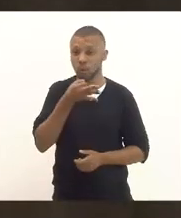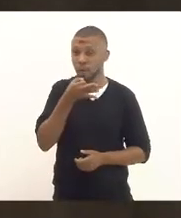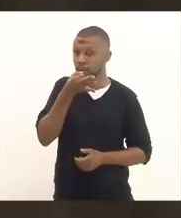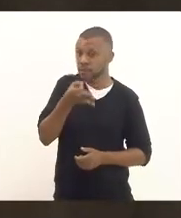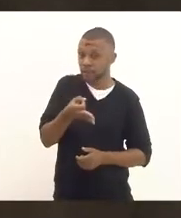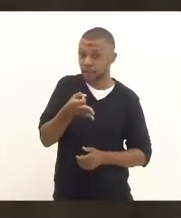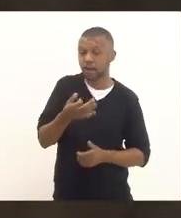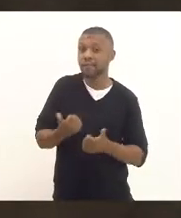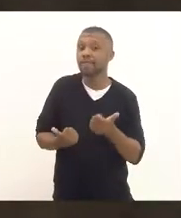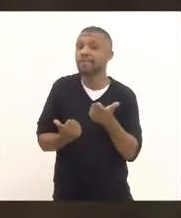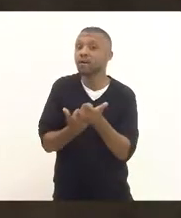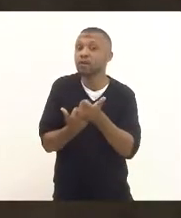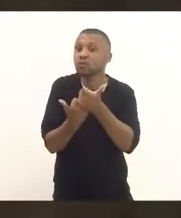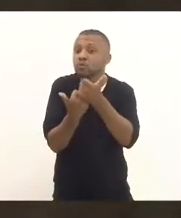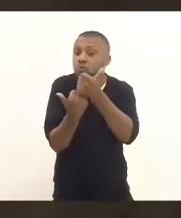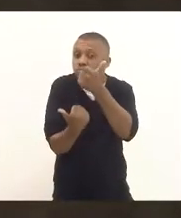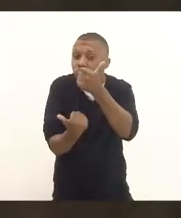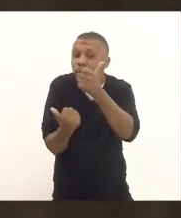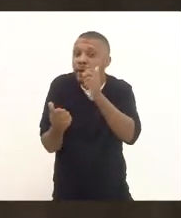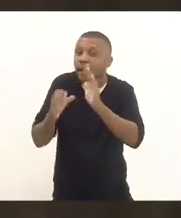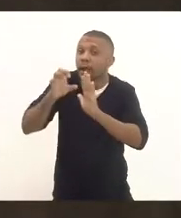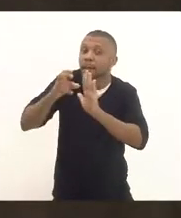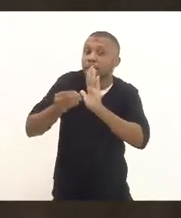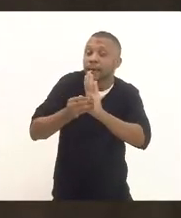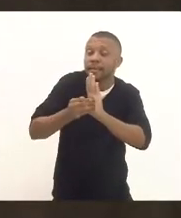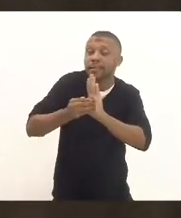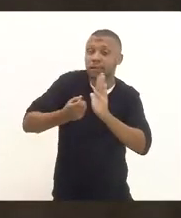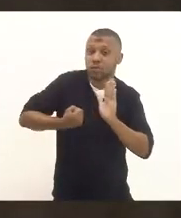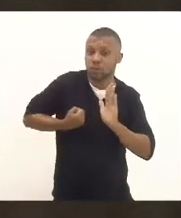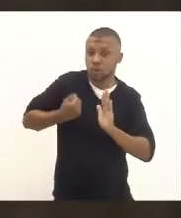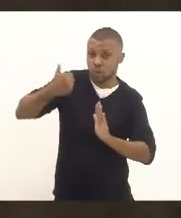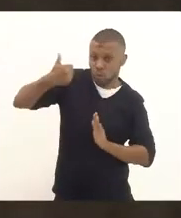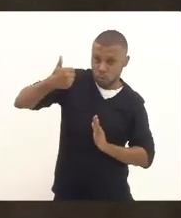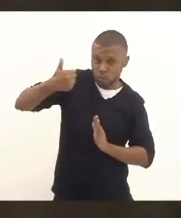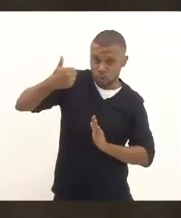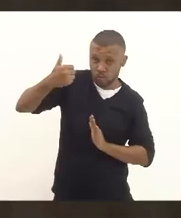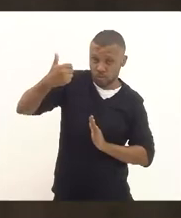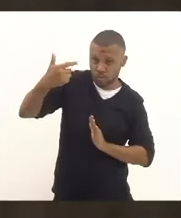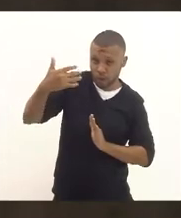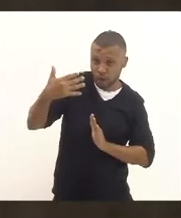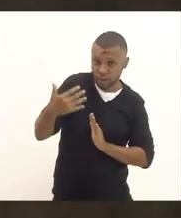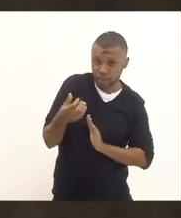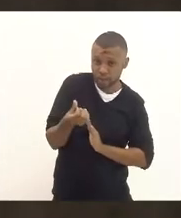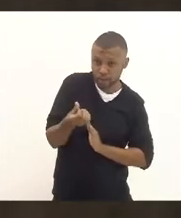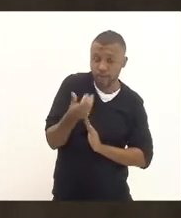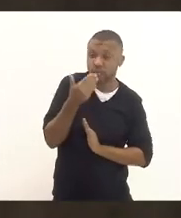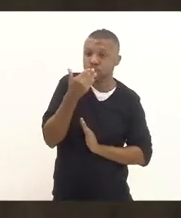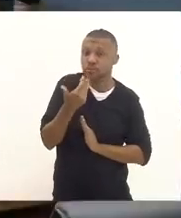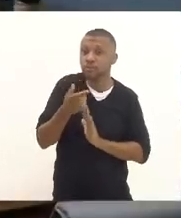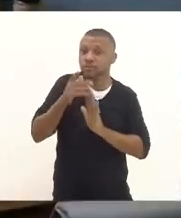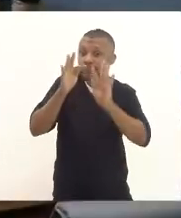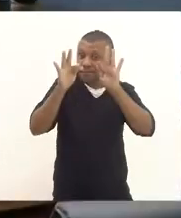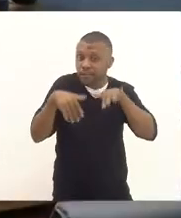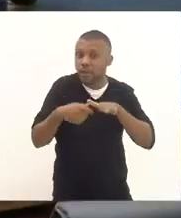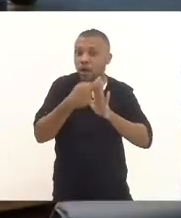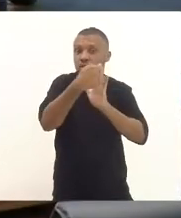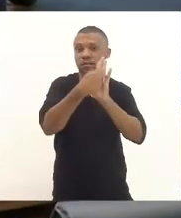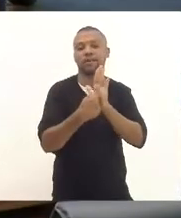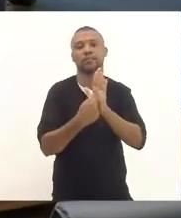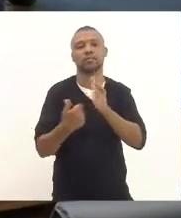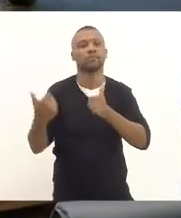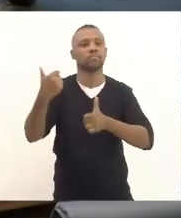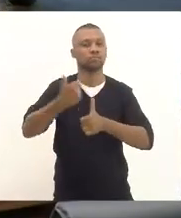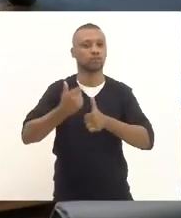favorável com subemendas emendas 1 a 6 concluindo o substitutivo de uma forma final de redação